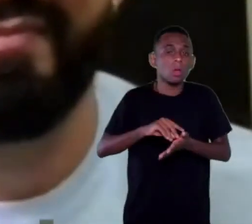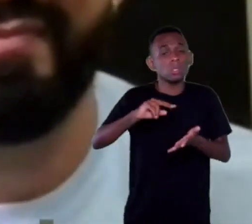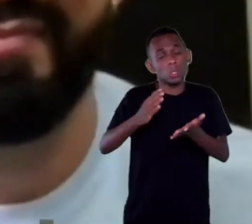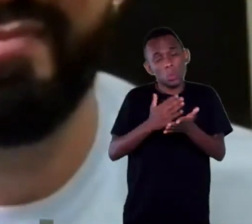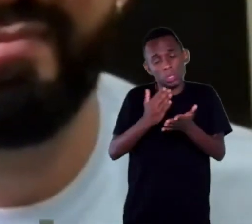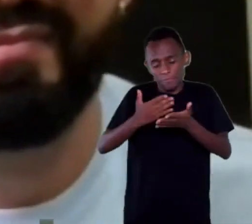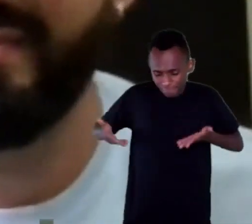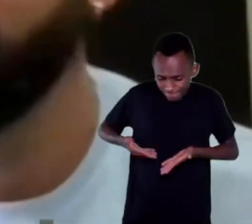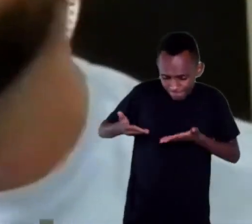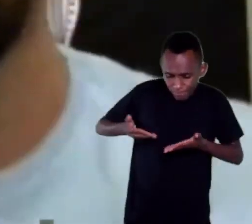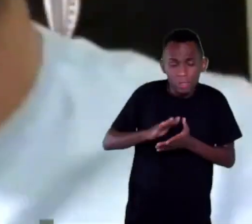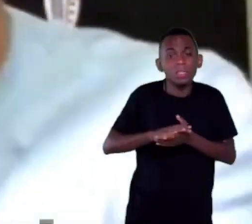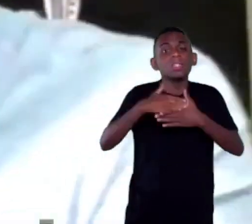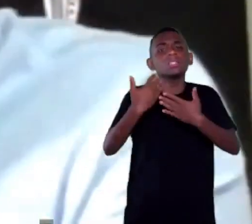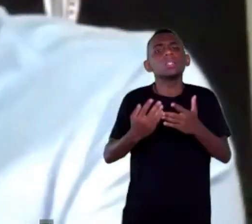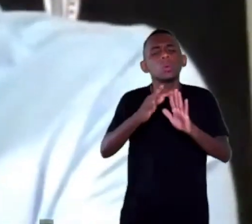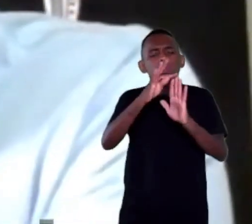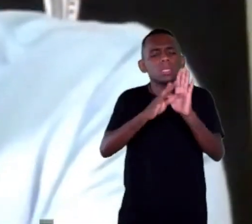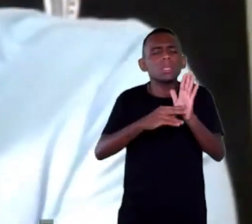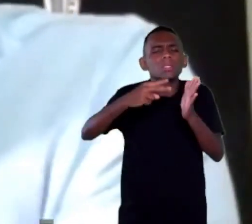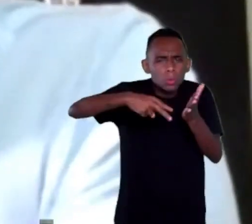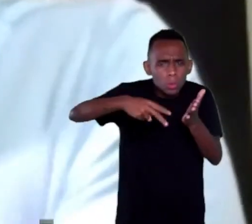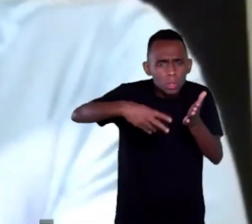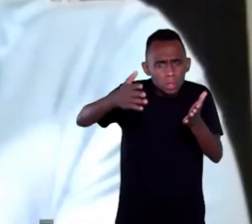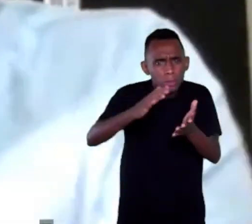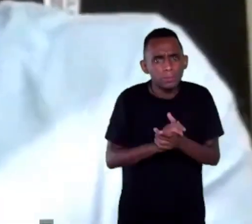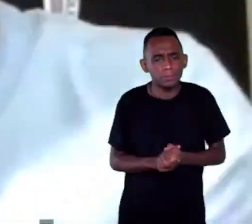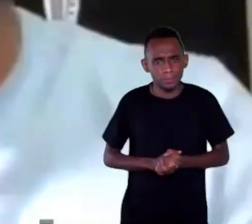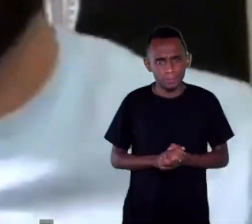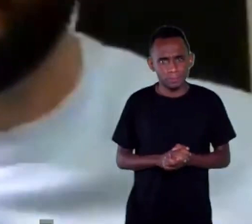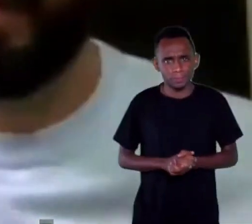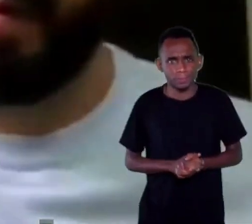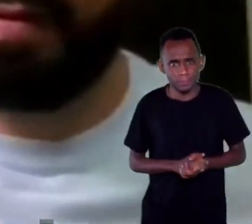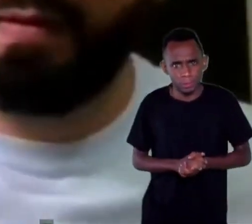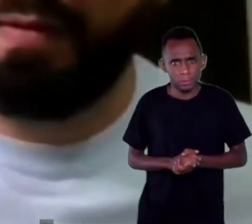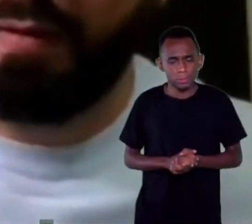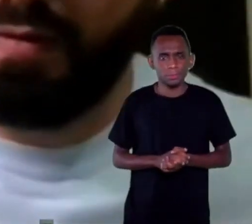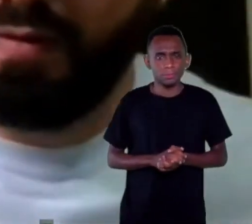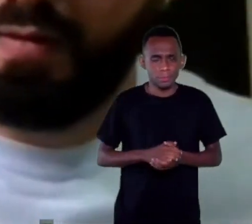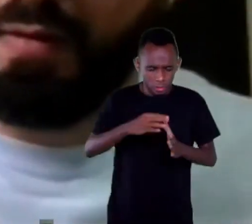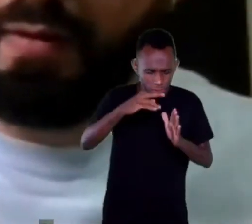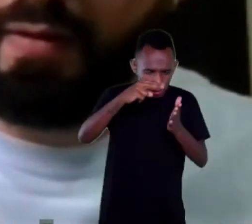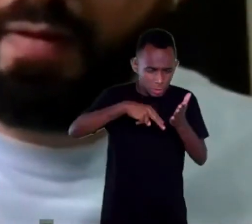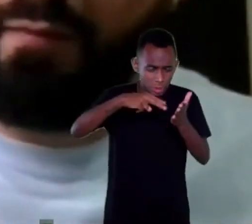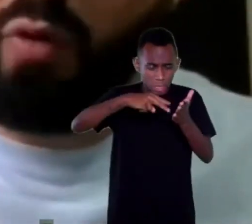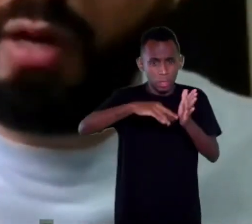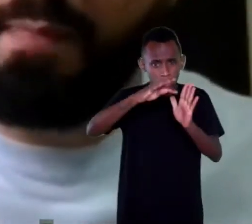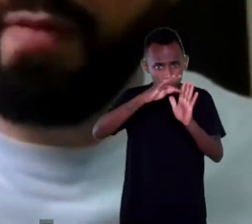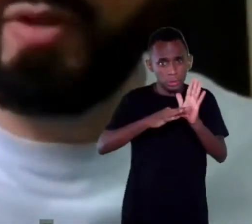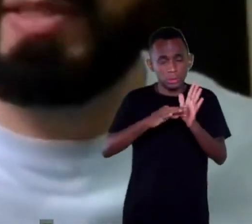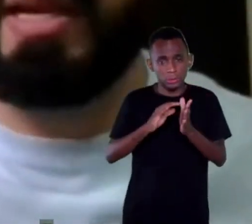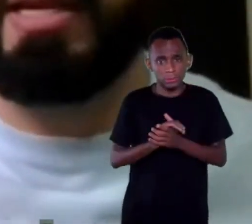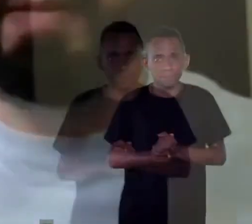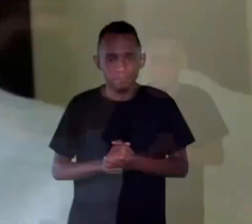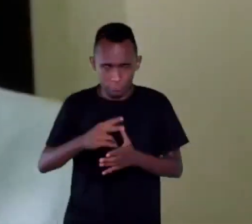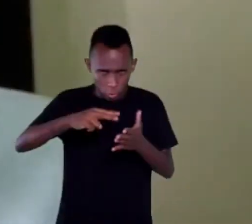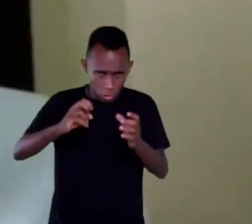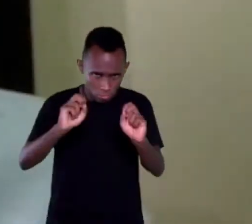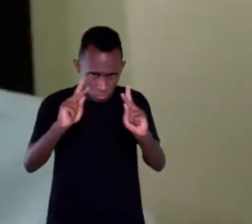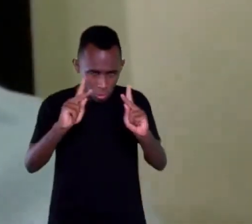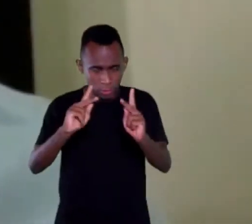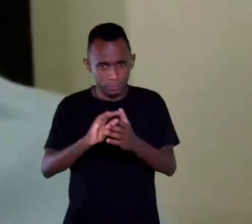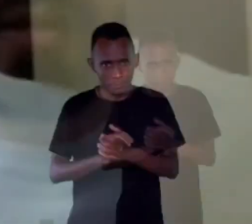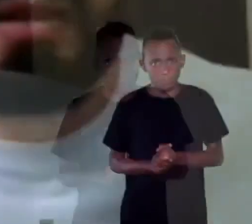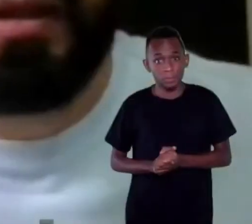Aí, lê para a gente, então, o texto Podas da Vida, que está no Parem as Máquinas, do selo of Flip. Vou ler para você aqui. Esse